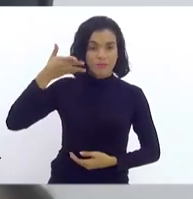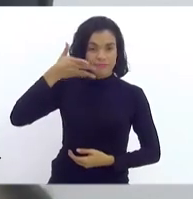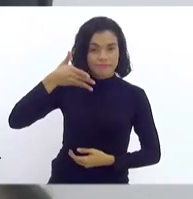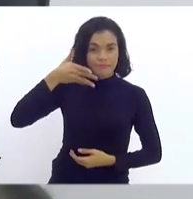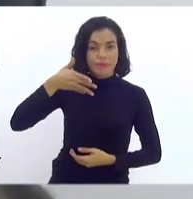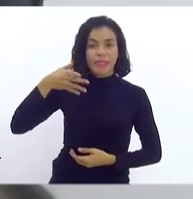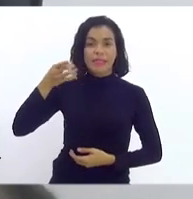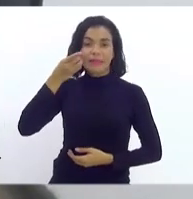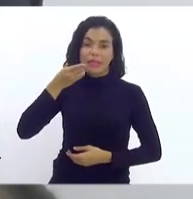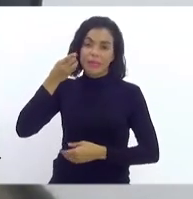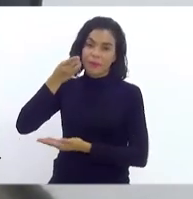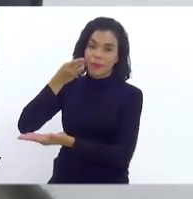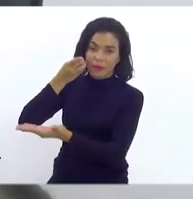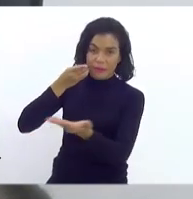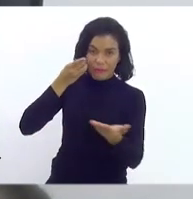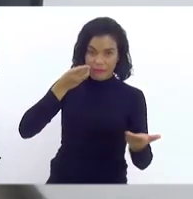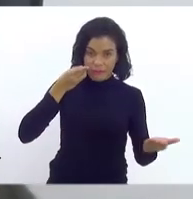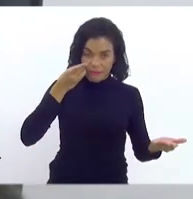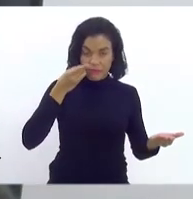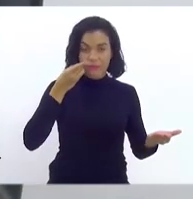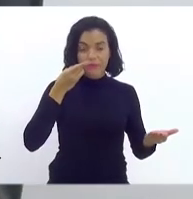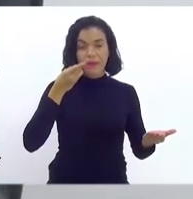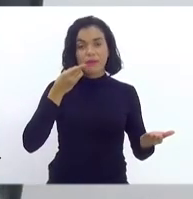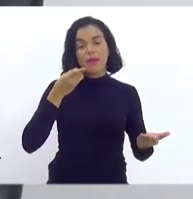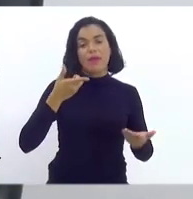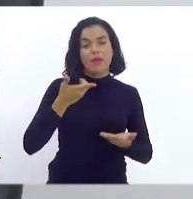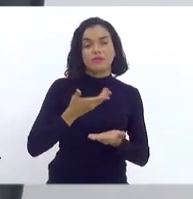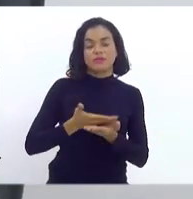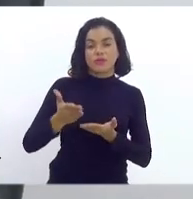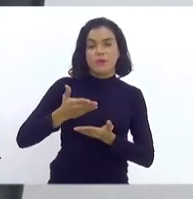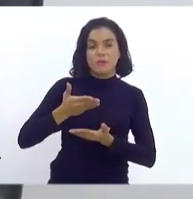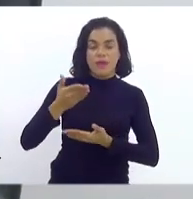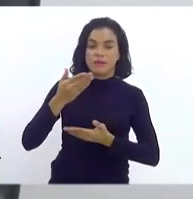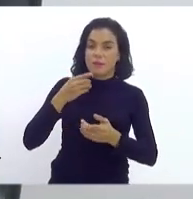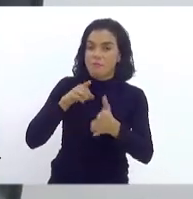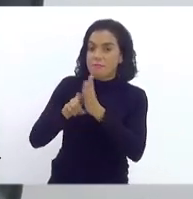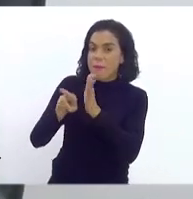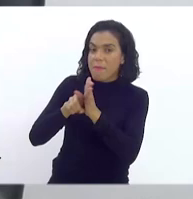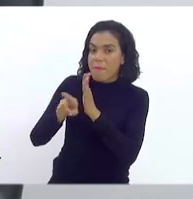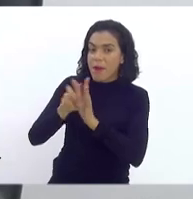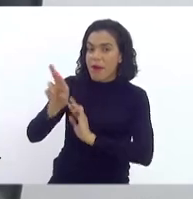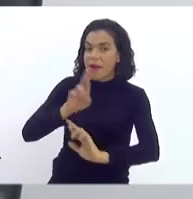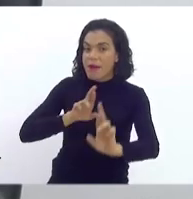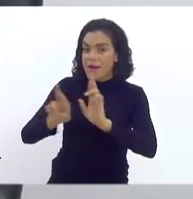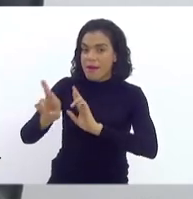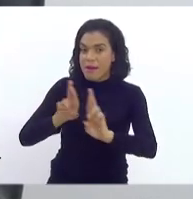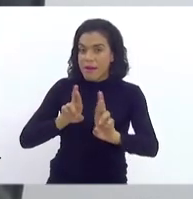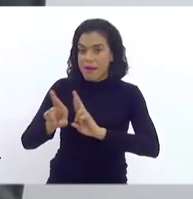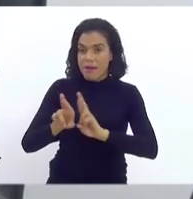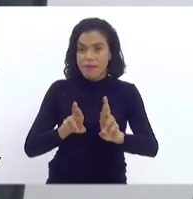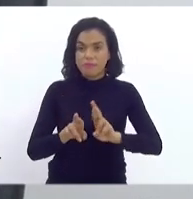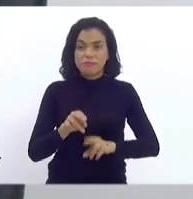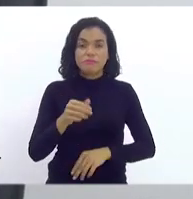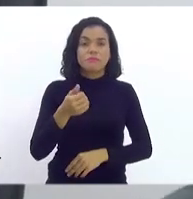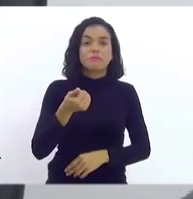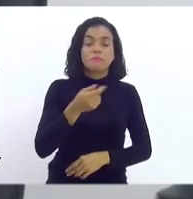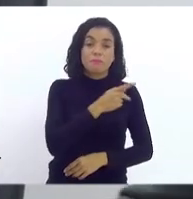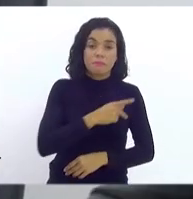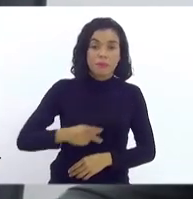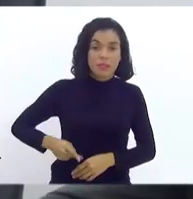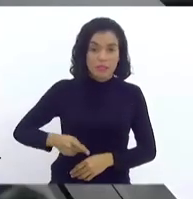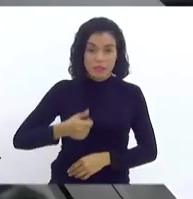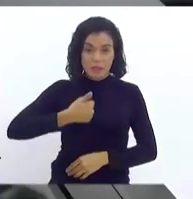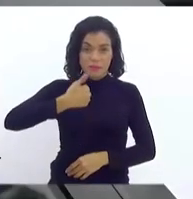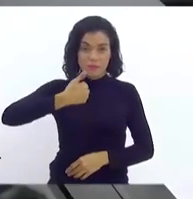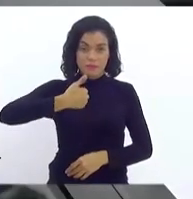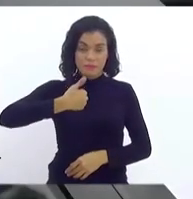e, na sequência, a gente possa fazer a oitiva, passar a palavra primeiro para o deputado relator, Daniel Librelon. Quer presidente, falar o final? Presidente. Pois não, doutor